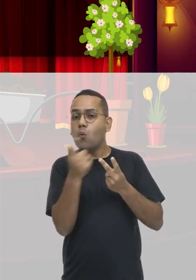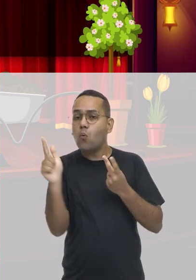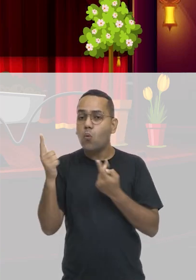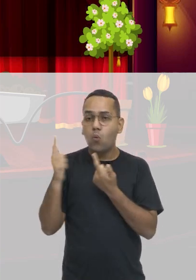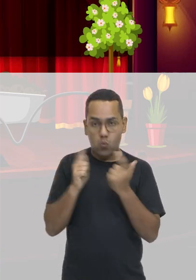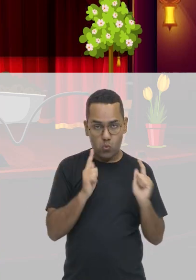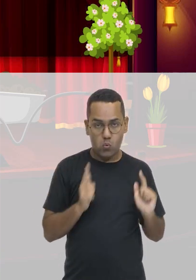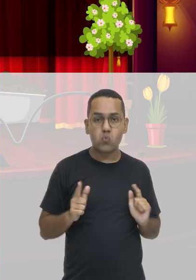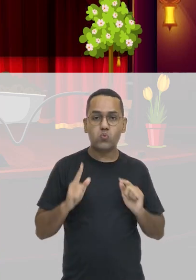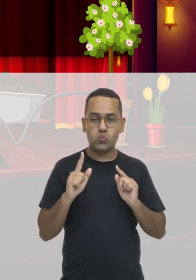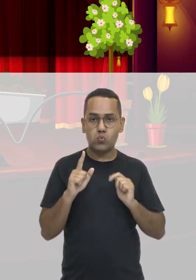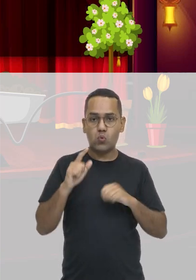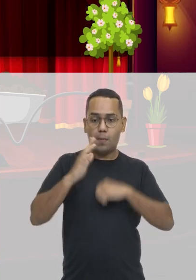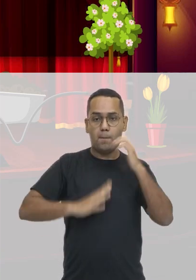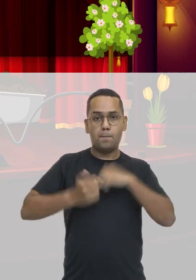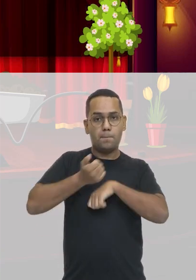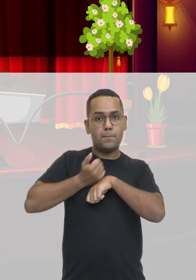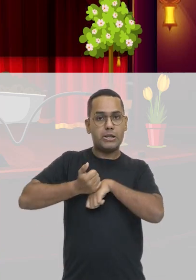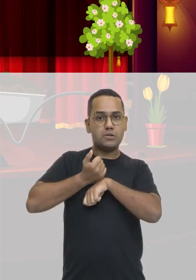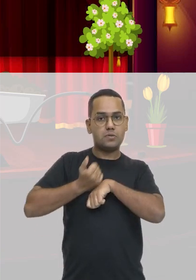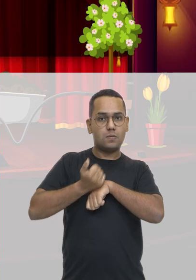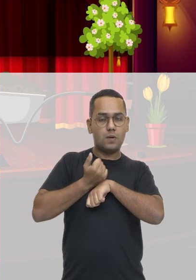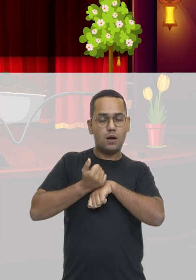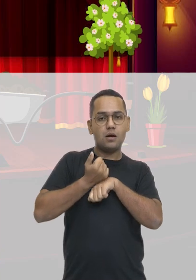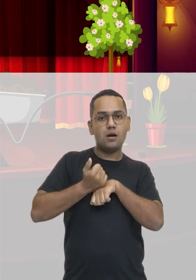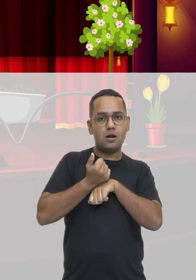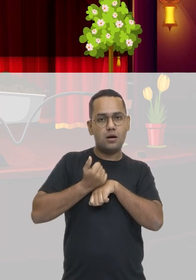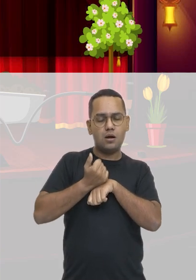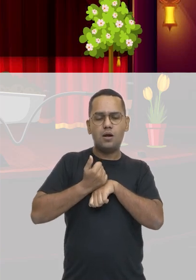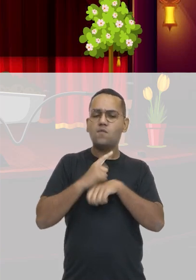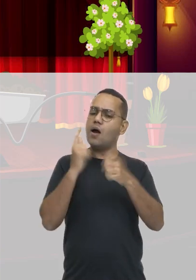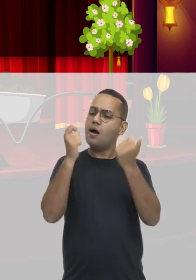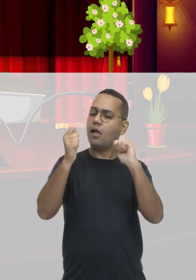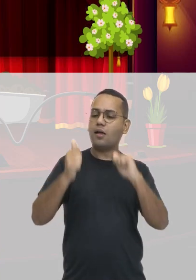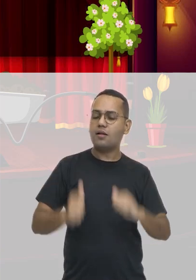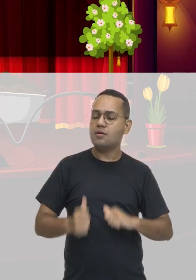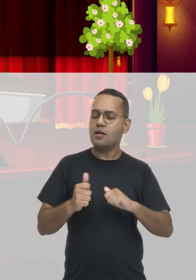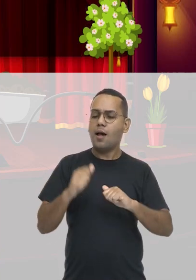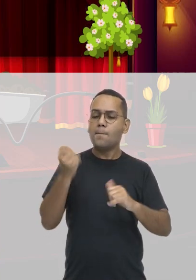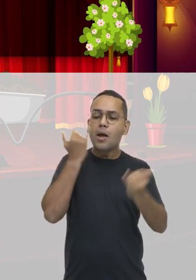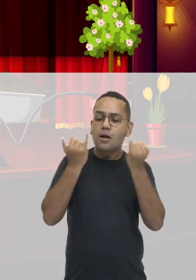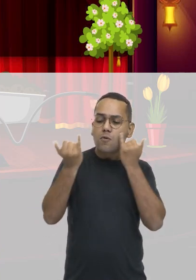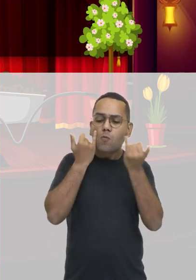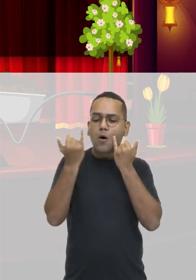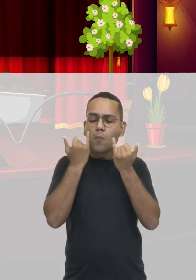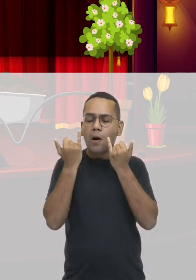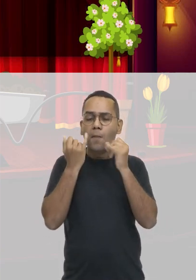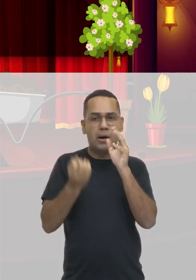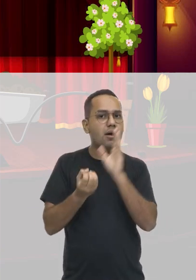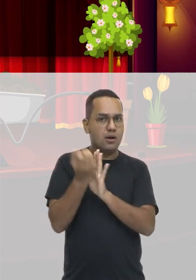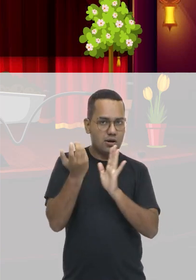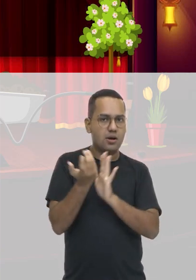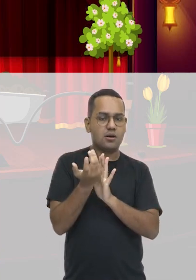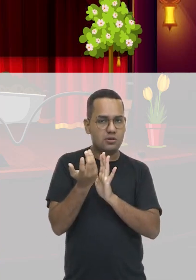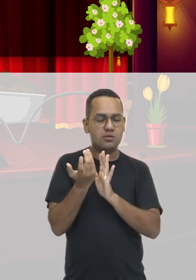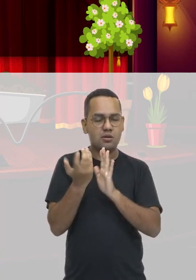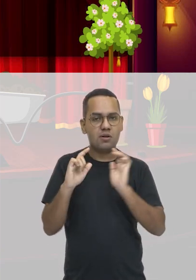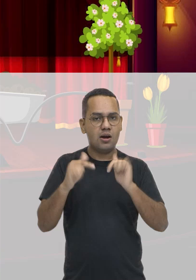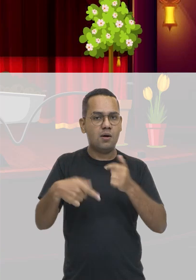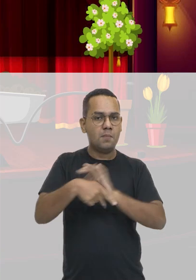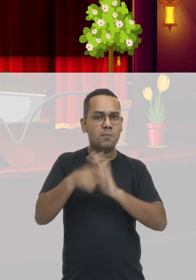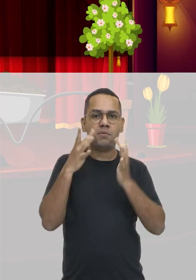vários profissionais envolvidos na construção de um espetáculo teatral. E aí, para que